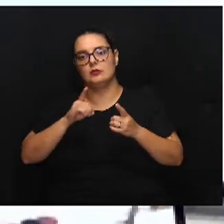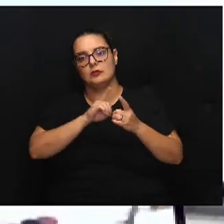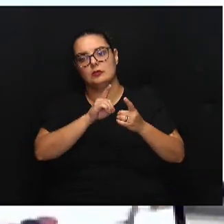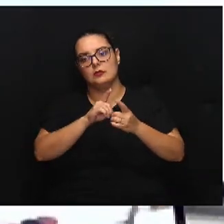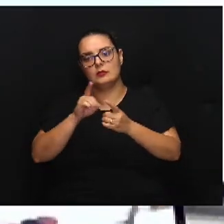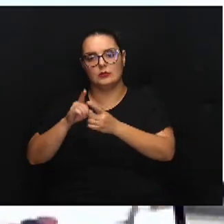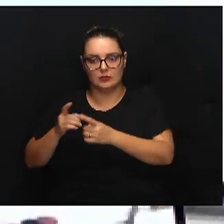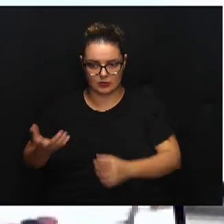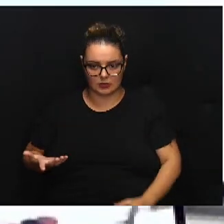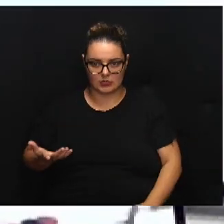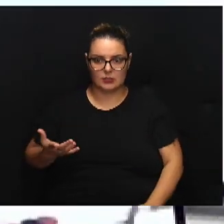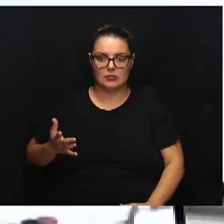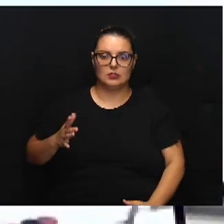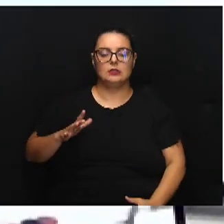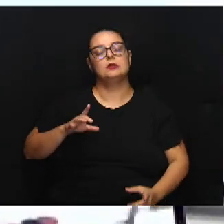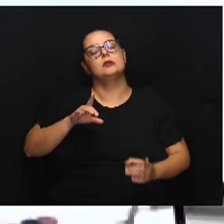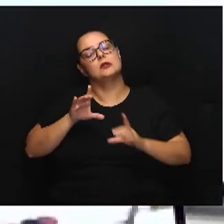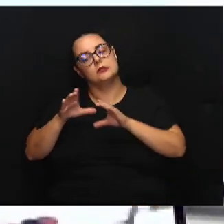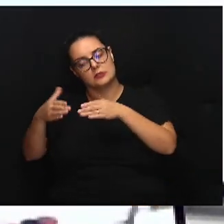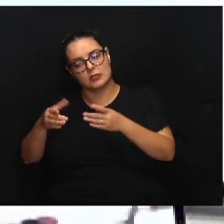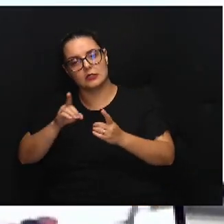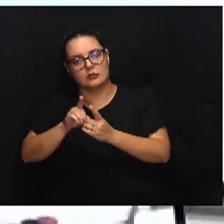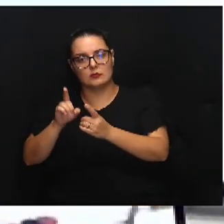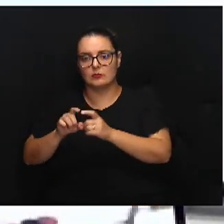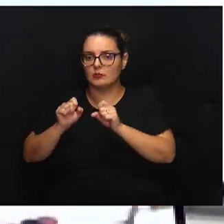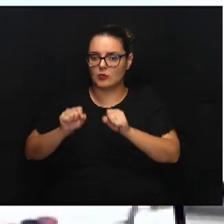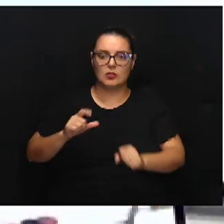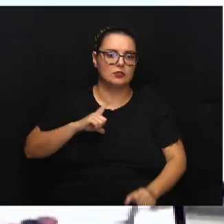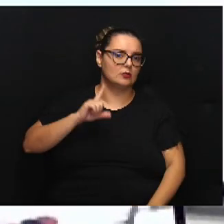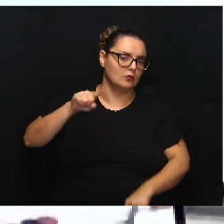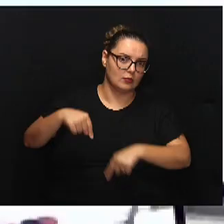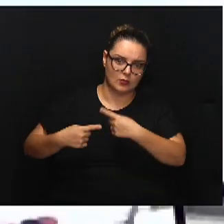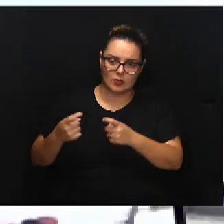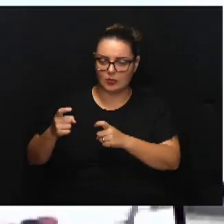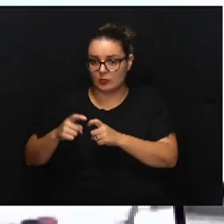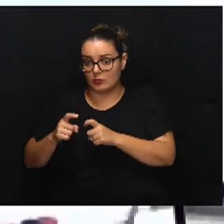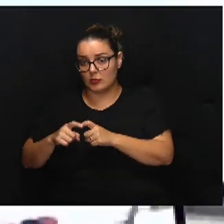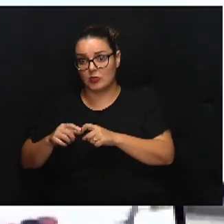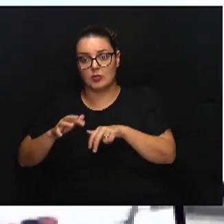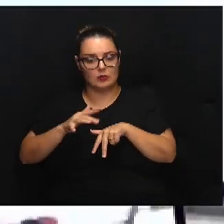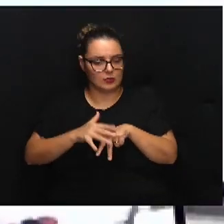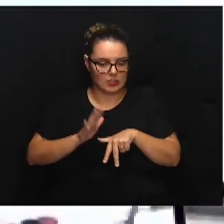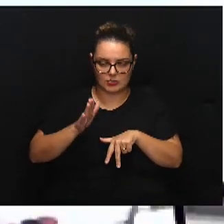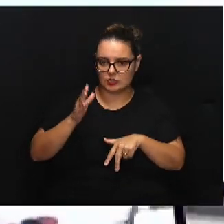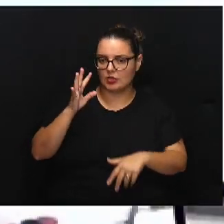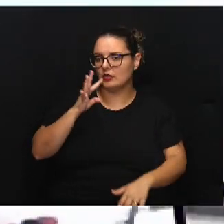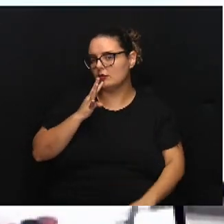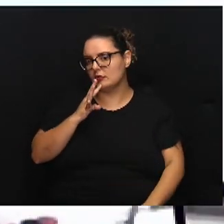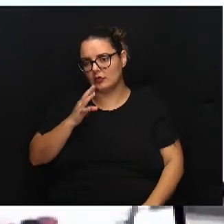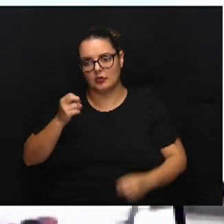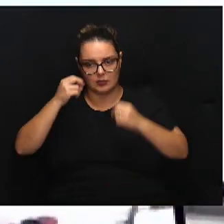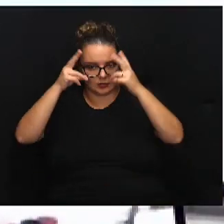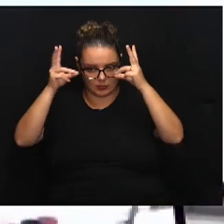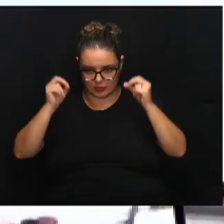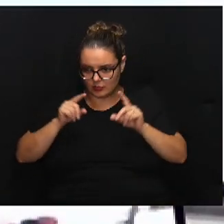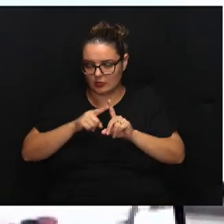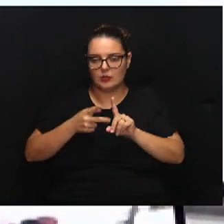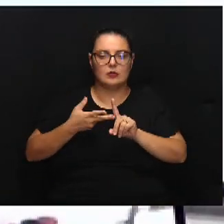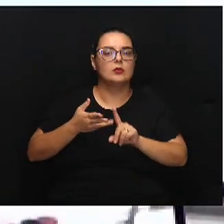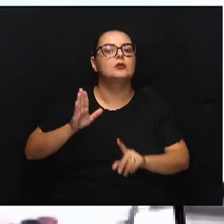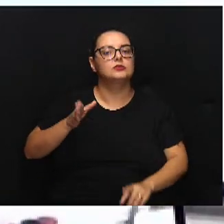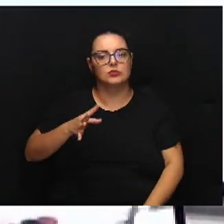equipe de atendimento poderá ter um outro médico que a paciente já conhece, a enfermeira obstétrica que a paciente